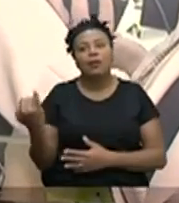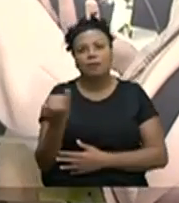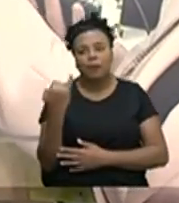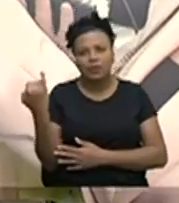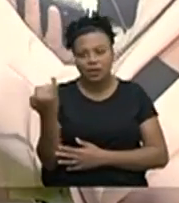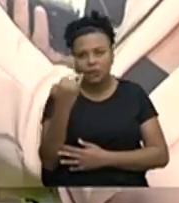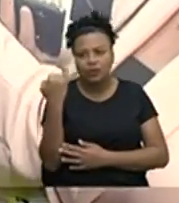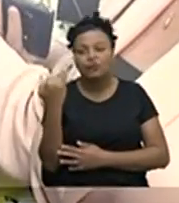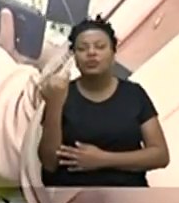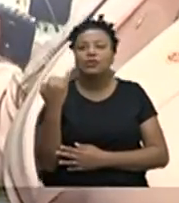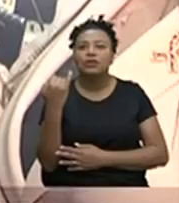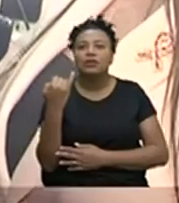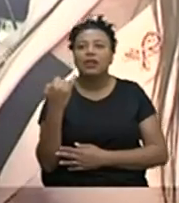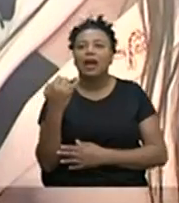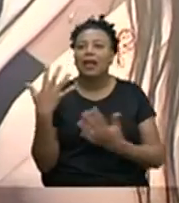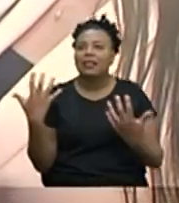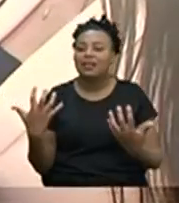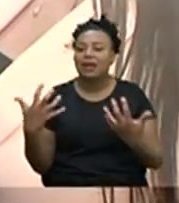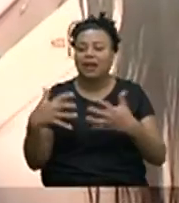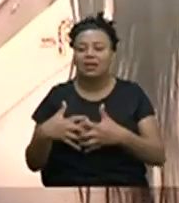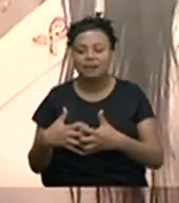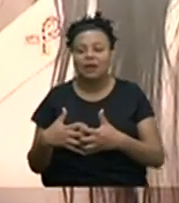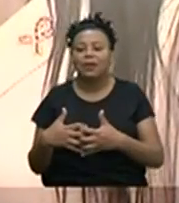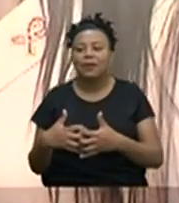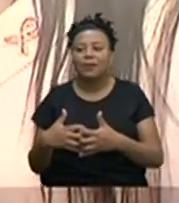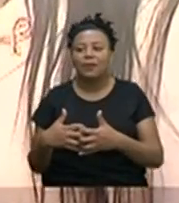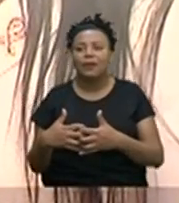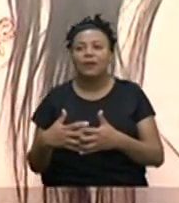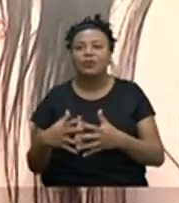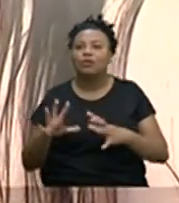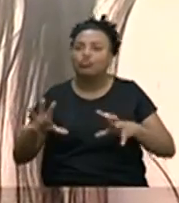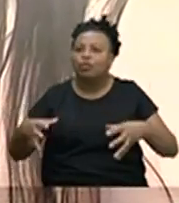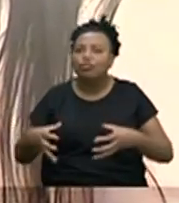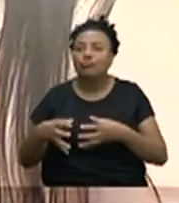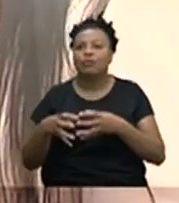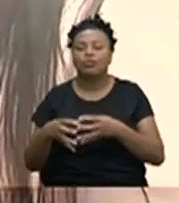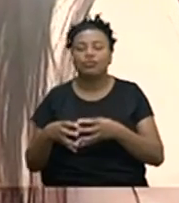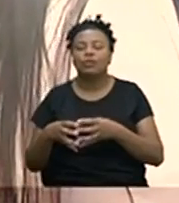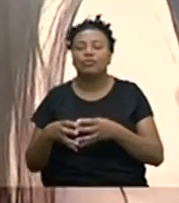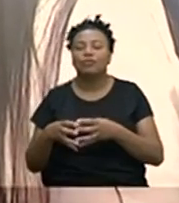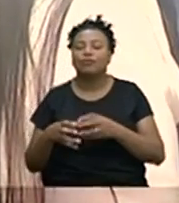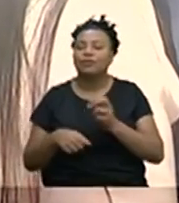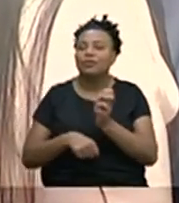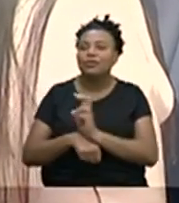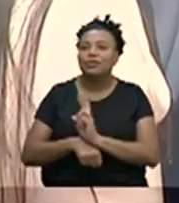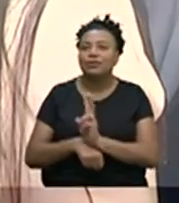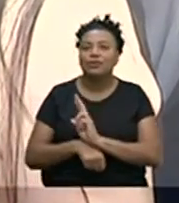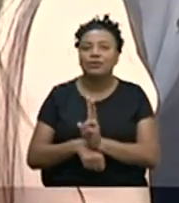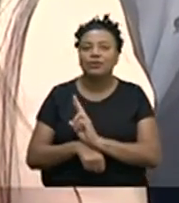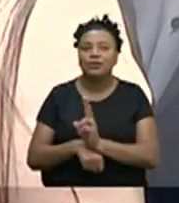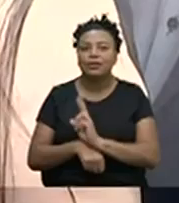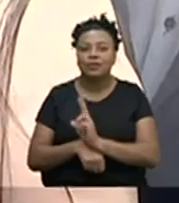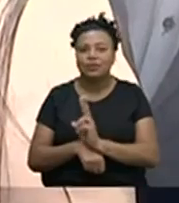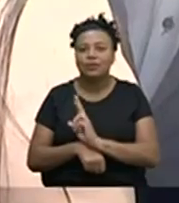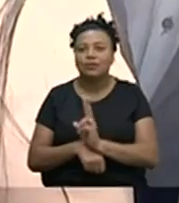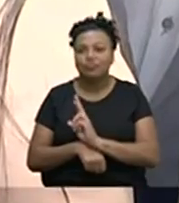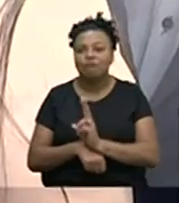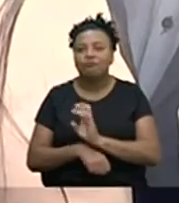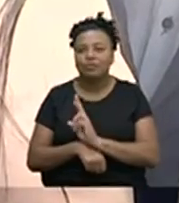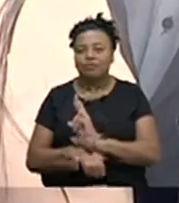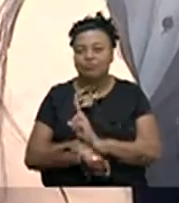importante, a integração das forças de segurança do nosso